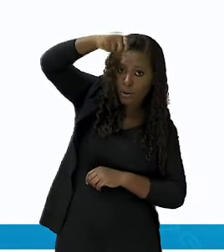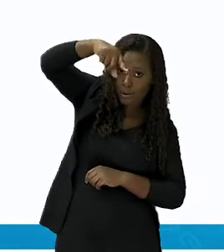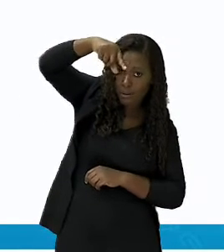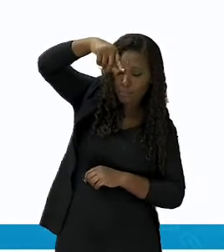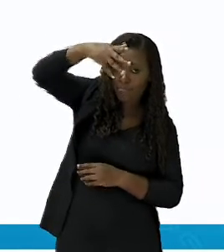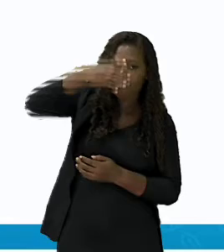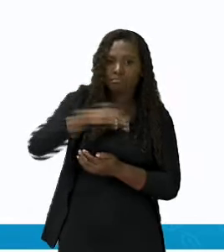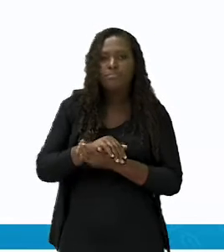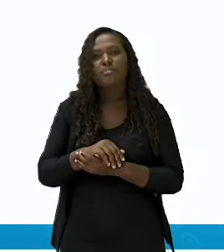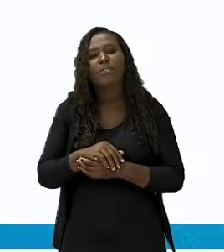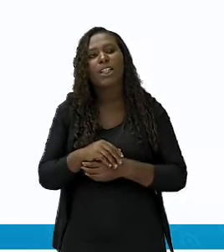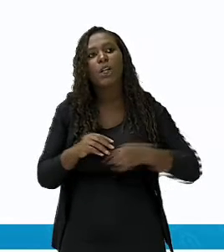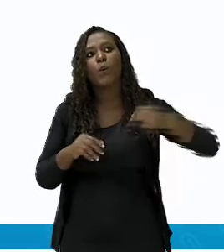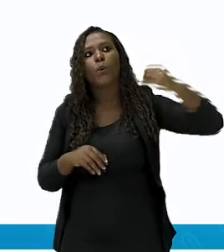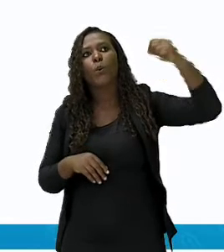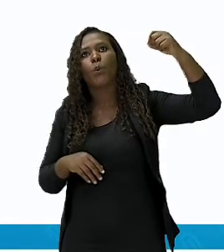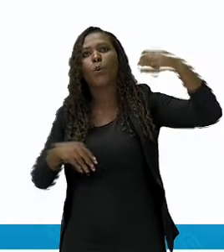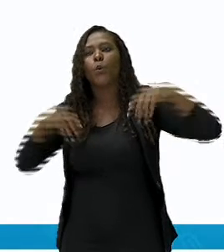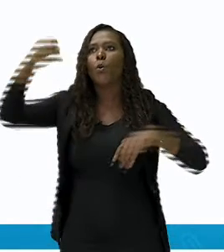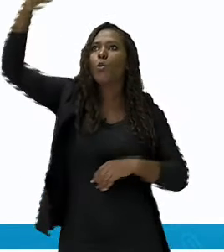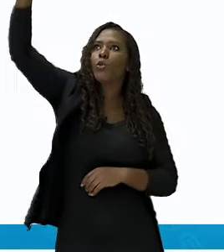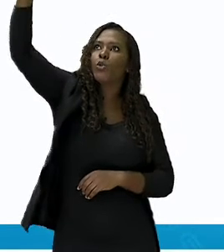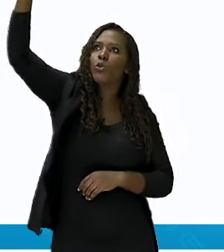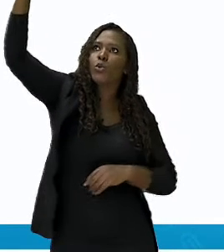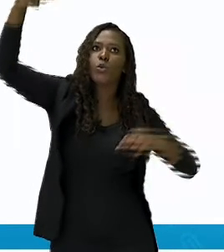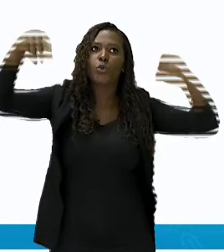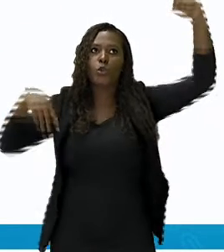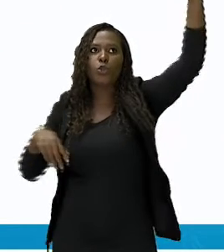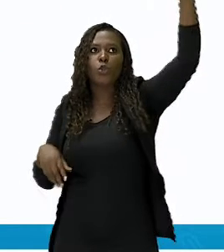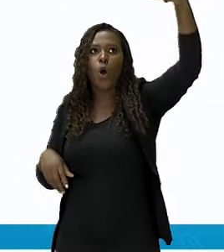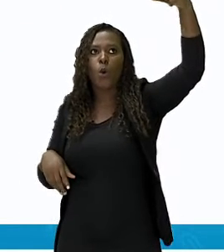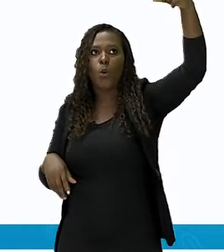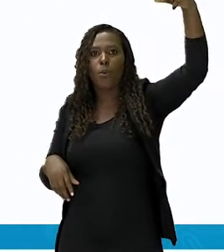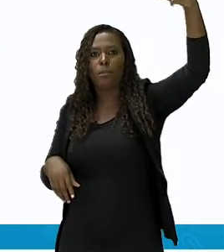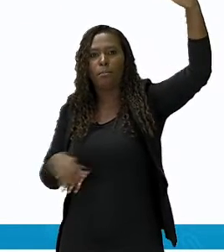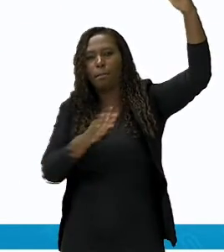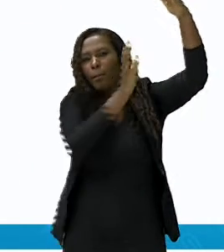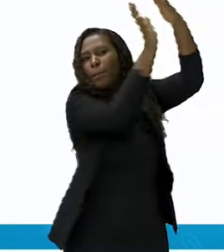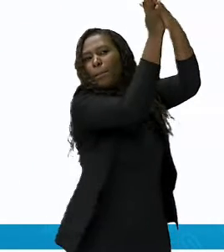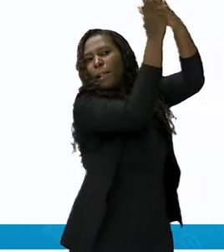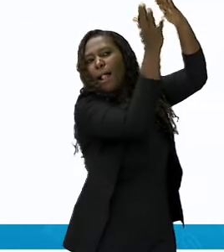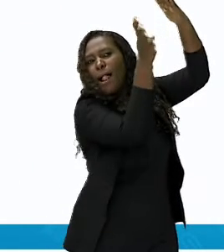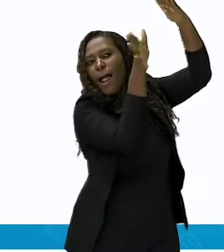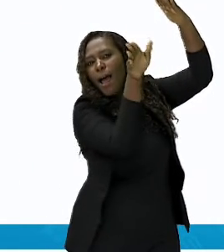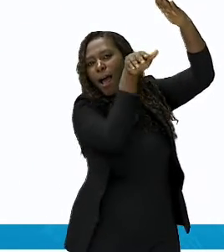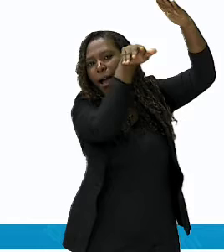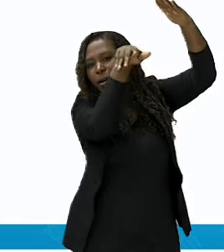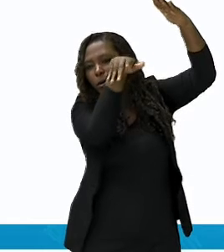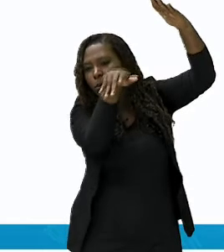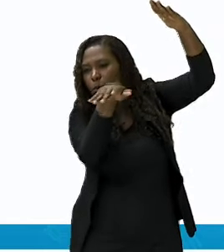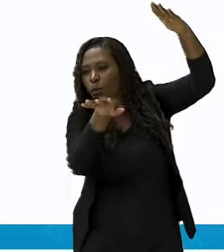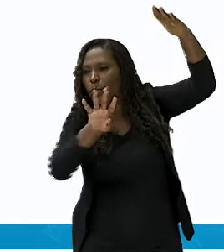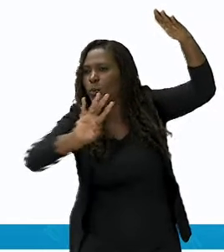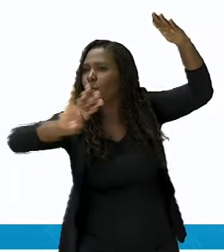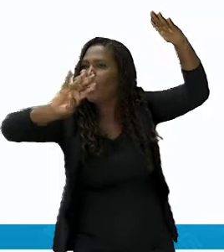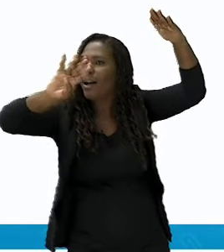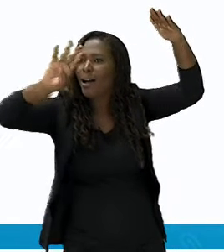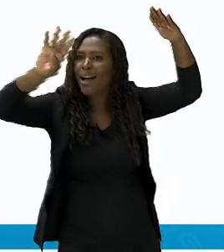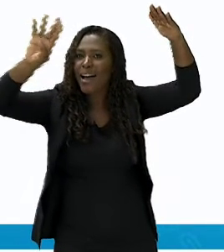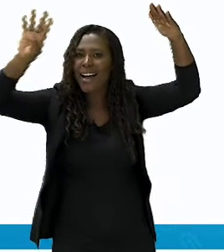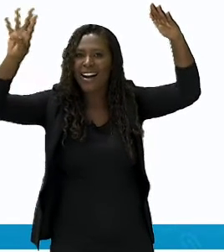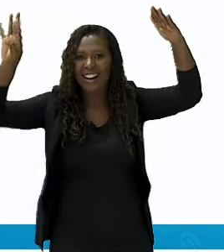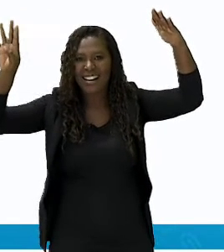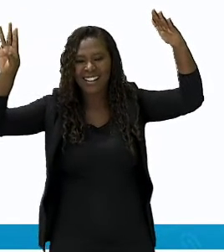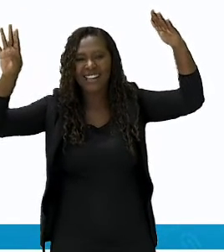sol bate e reflete as 7 cores, que é o vermelho, o alaranjado, o amarelo, o verde, o